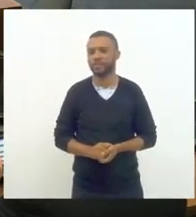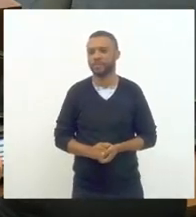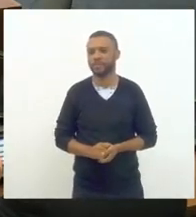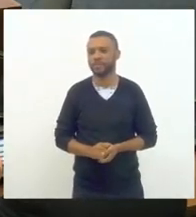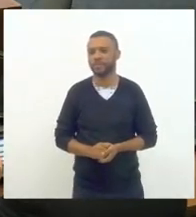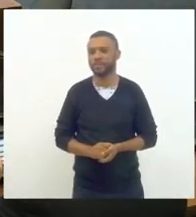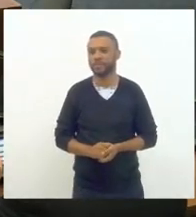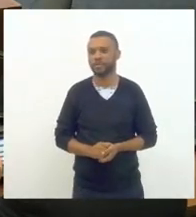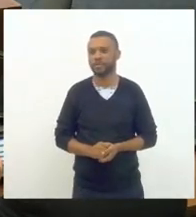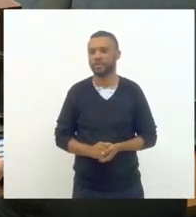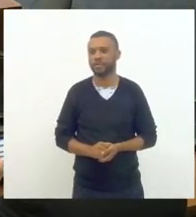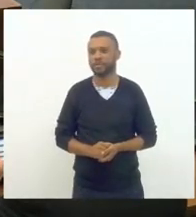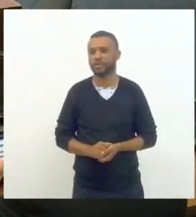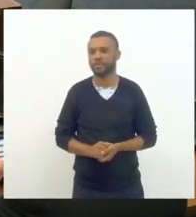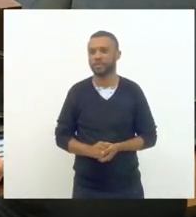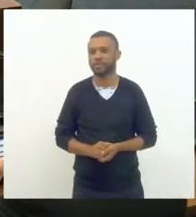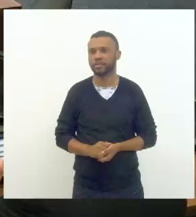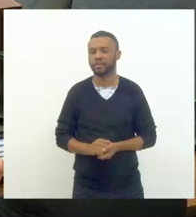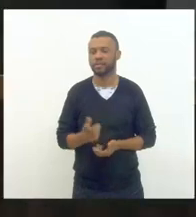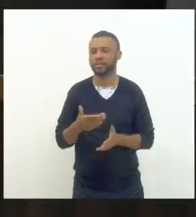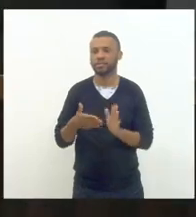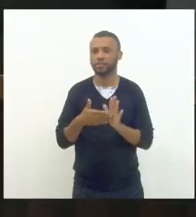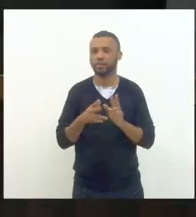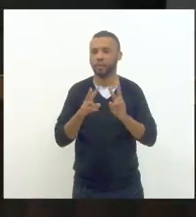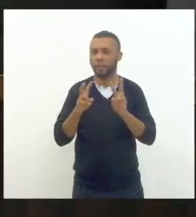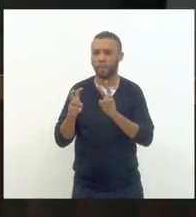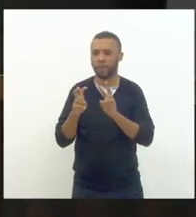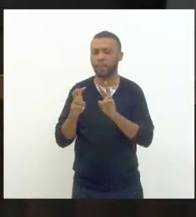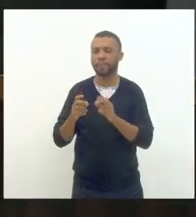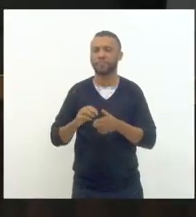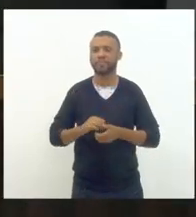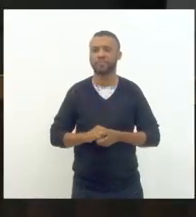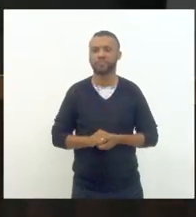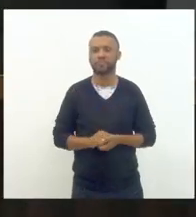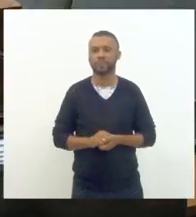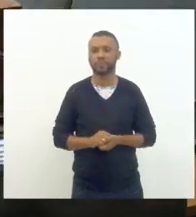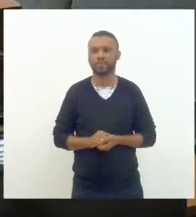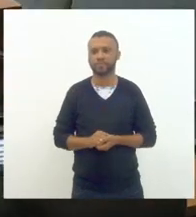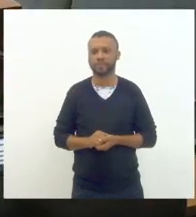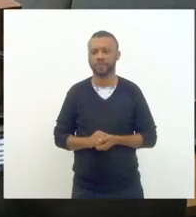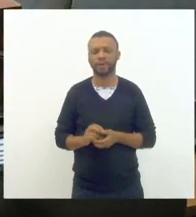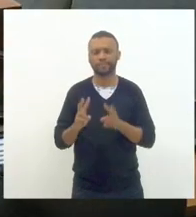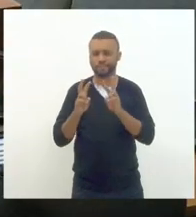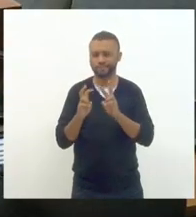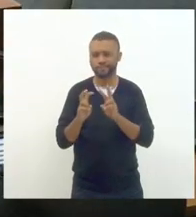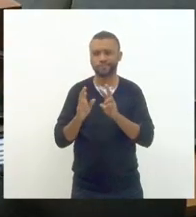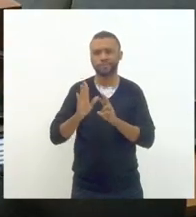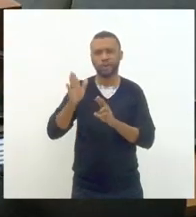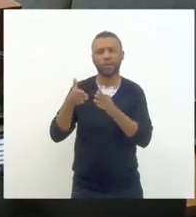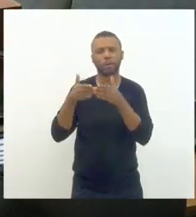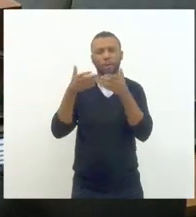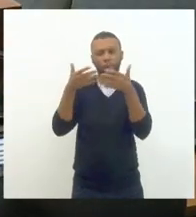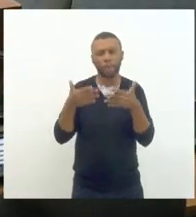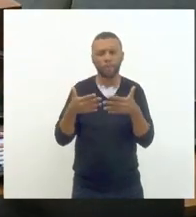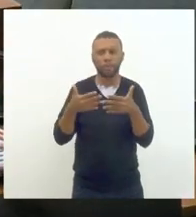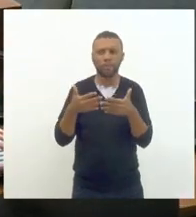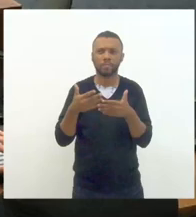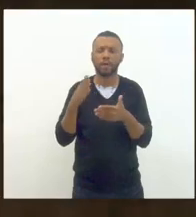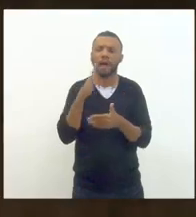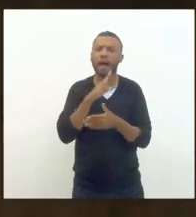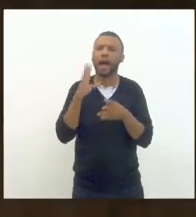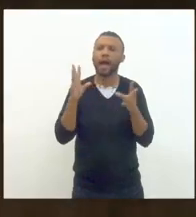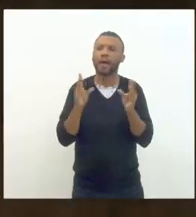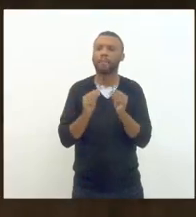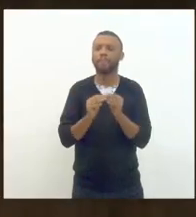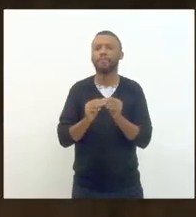Lida e aprovada a ata, passa-se a ordem da quarta sessão extraordinária. Uma questão de ordem, presidente. Questão de ordem. Muito rapidamente, Valdec. Eu não queria